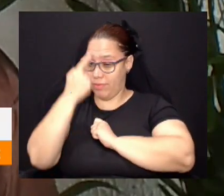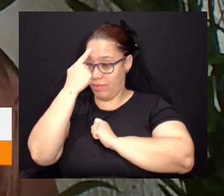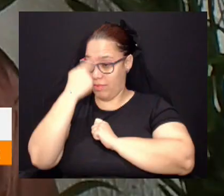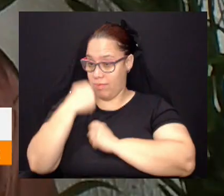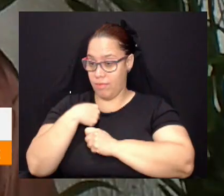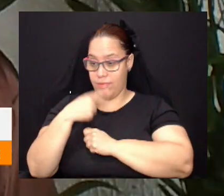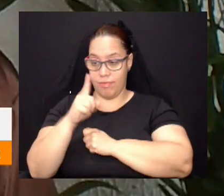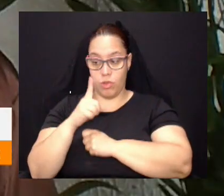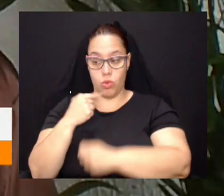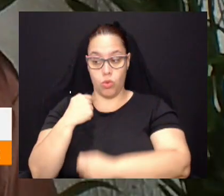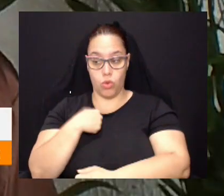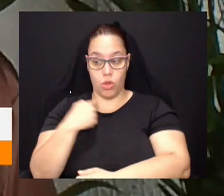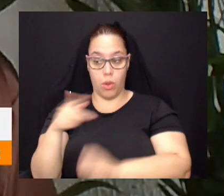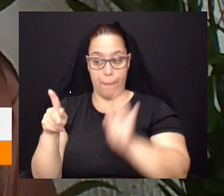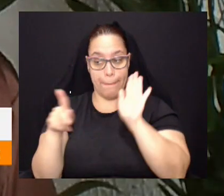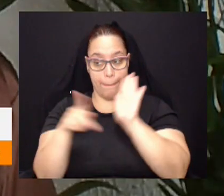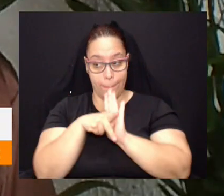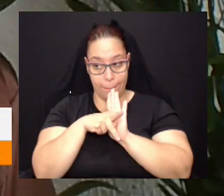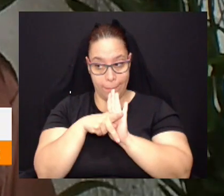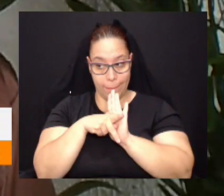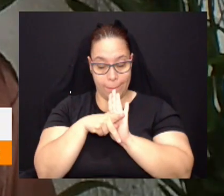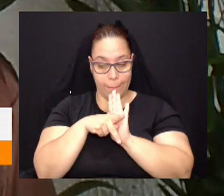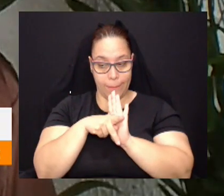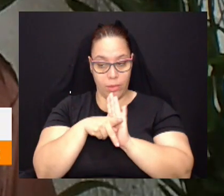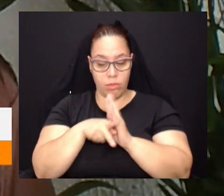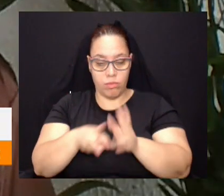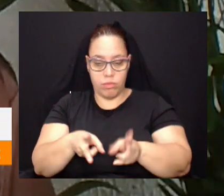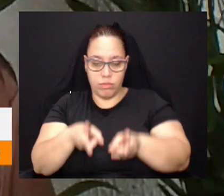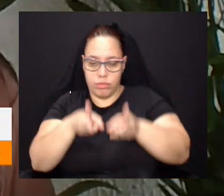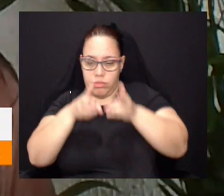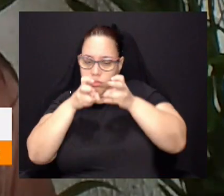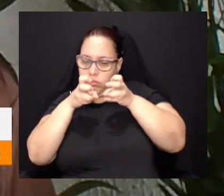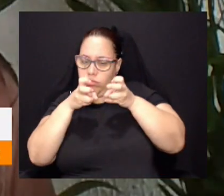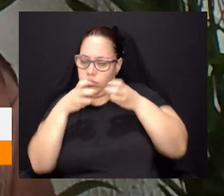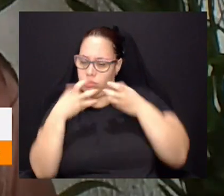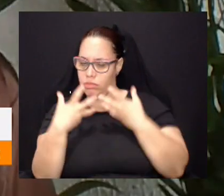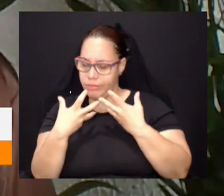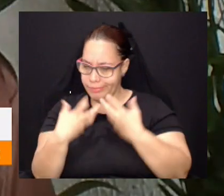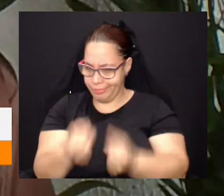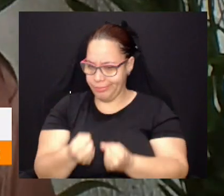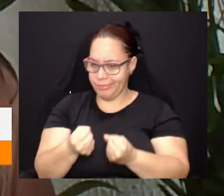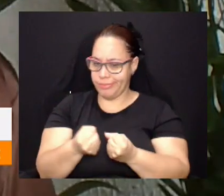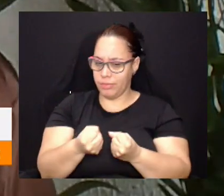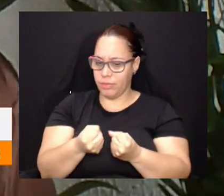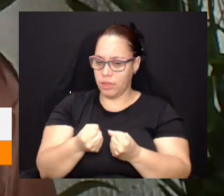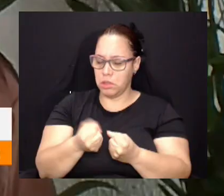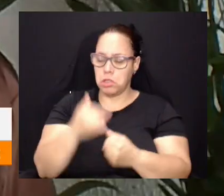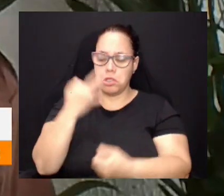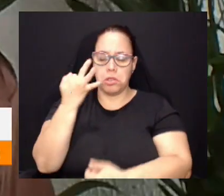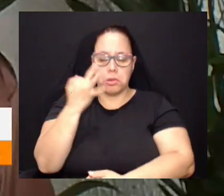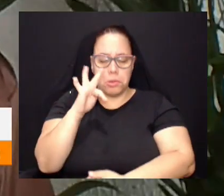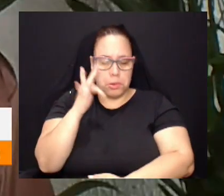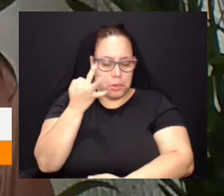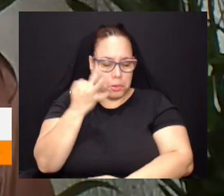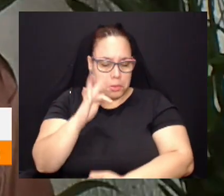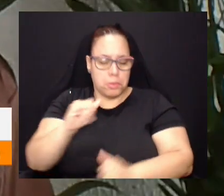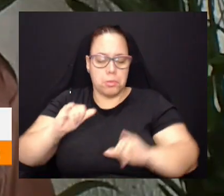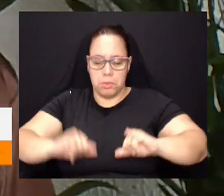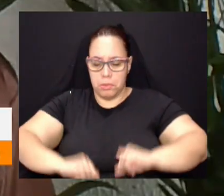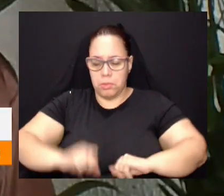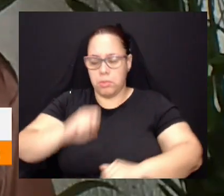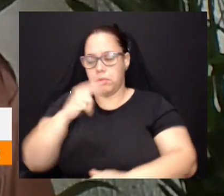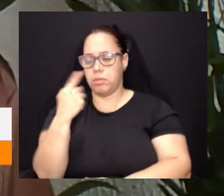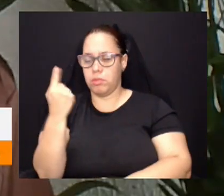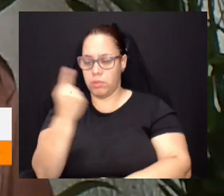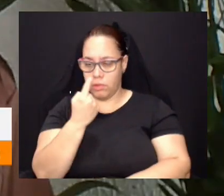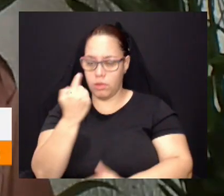Então, ao observar e acolher as minhas feridas, ou sozinho, ou num